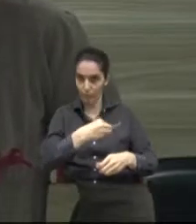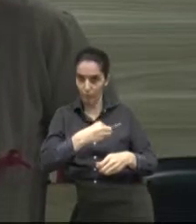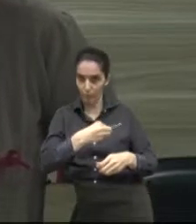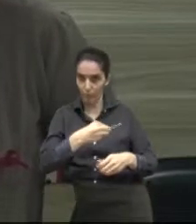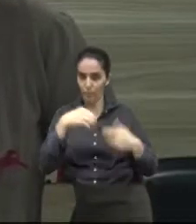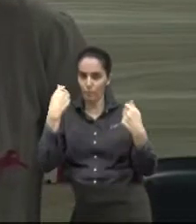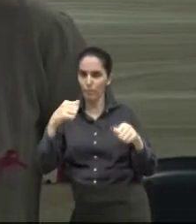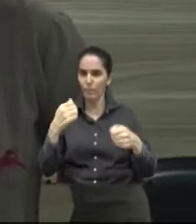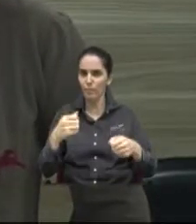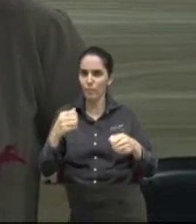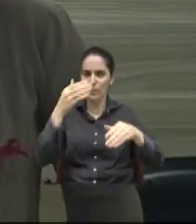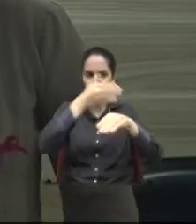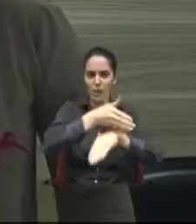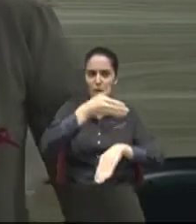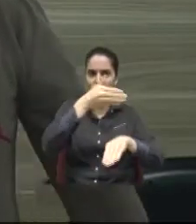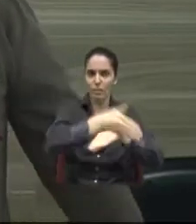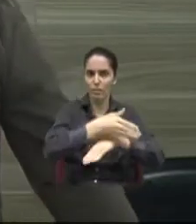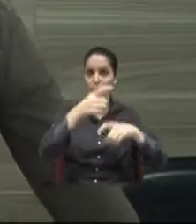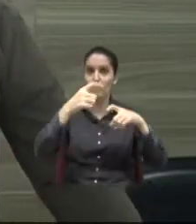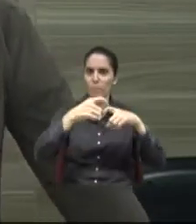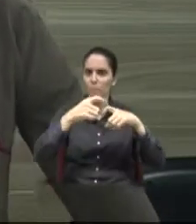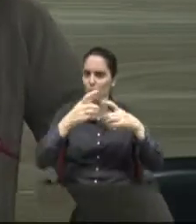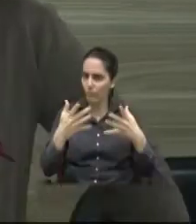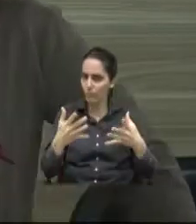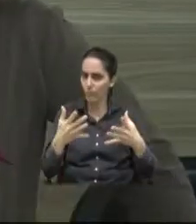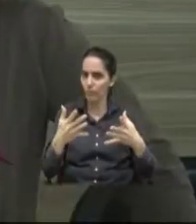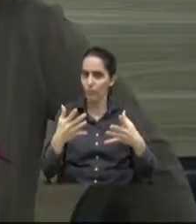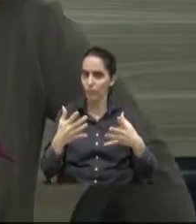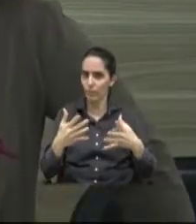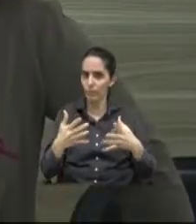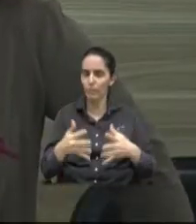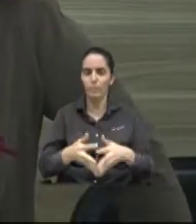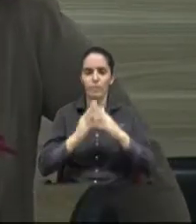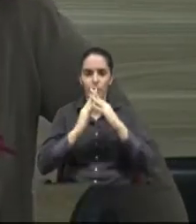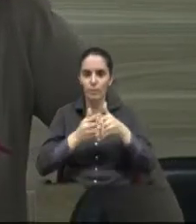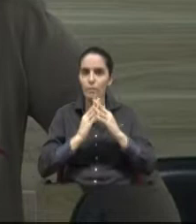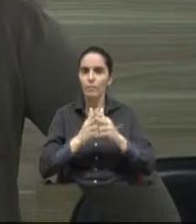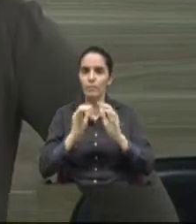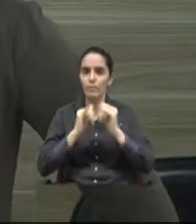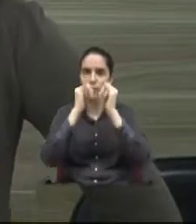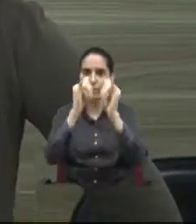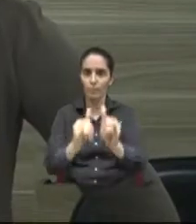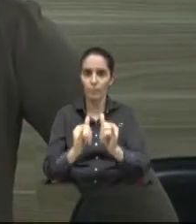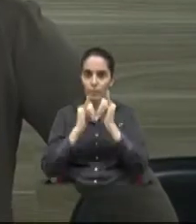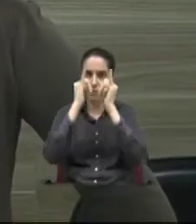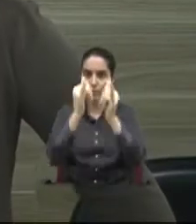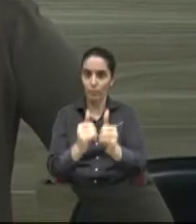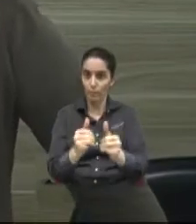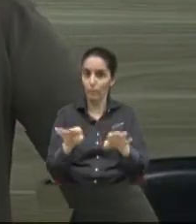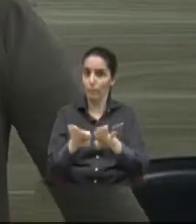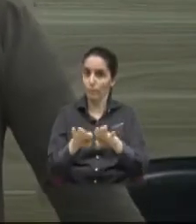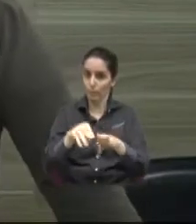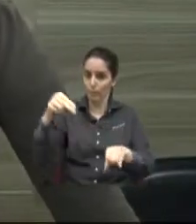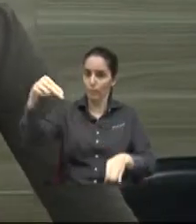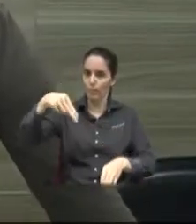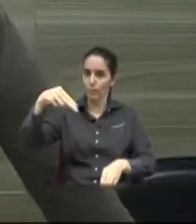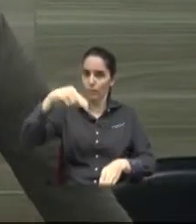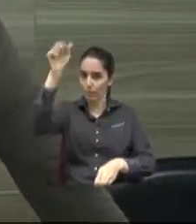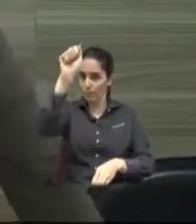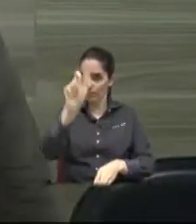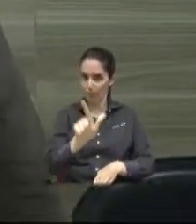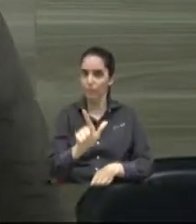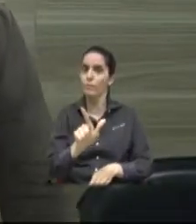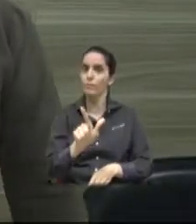muito a realização desta campanha, o do Novembro Azul também, E